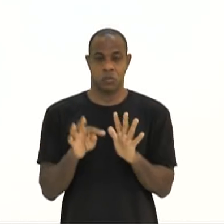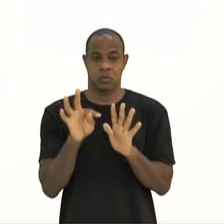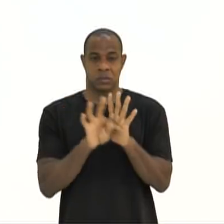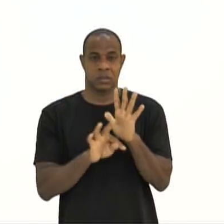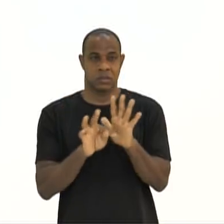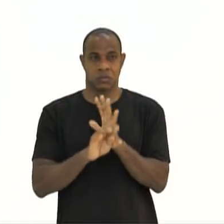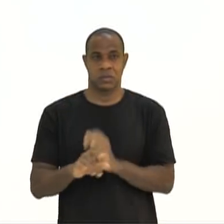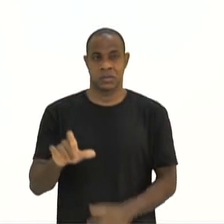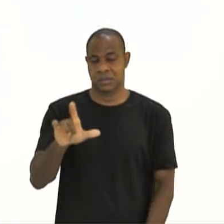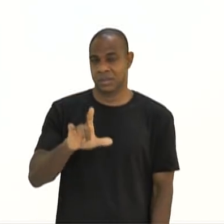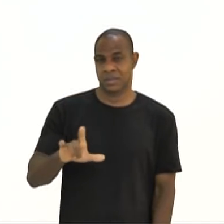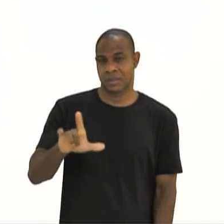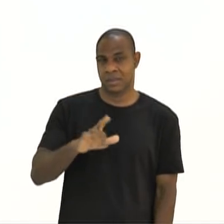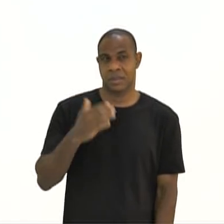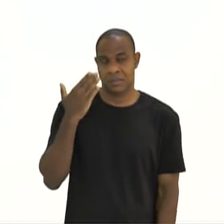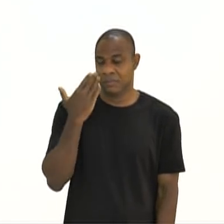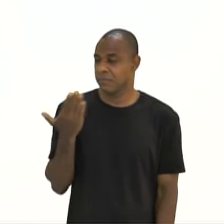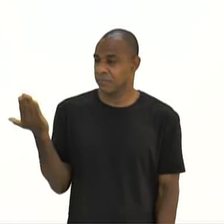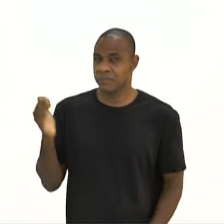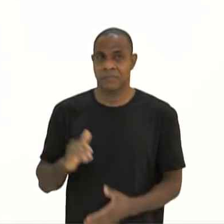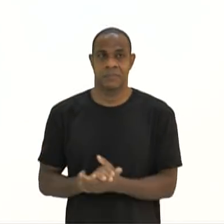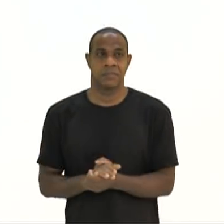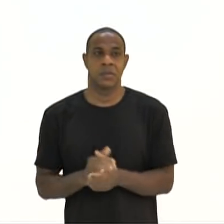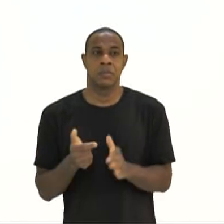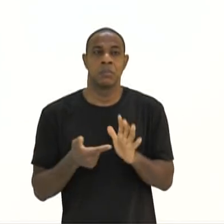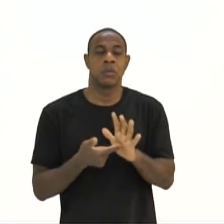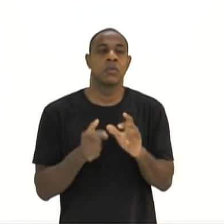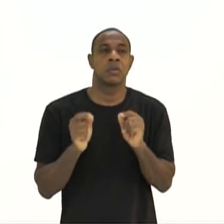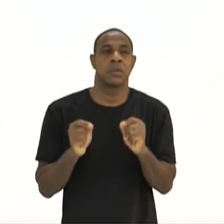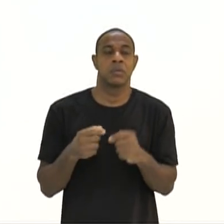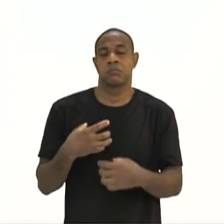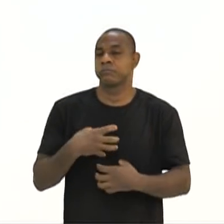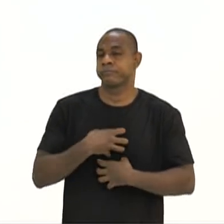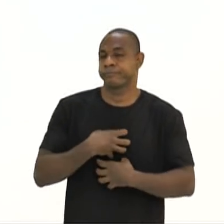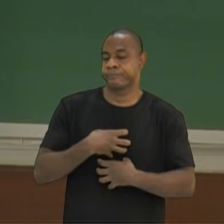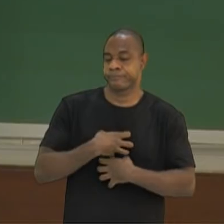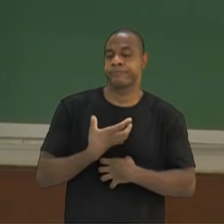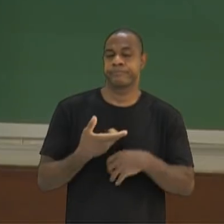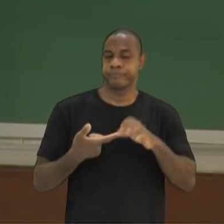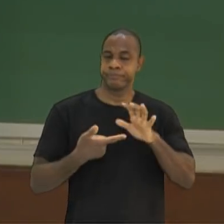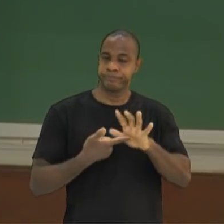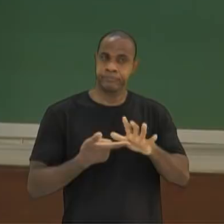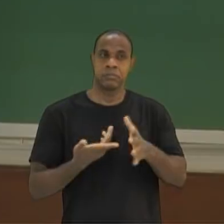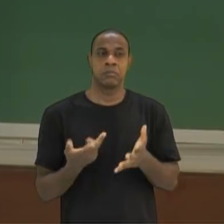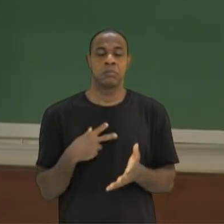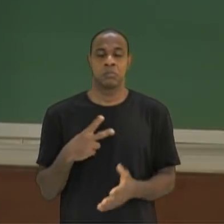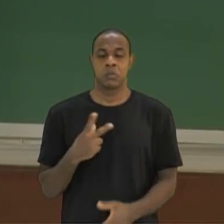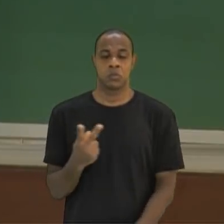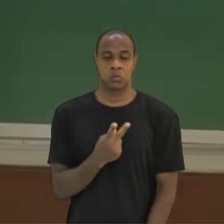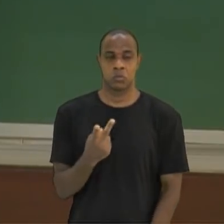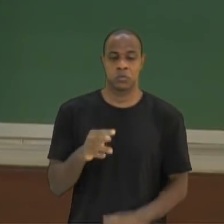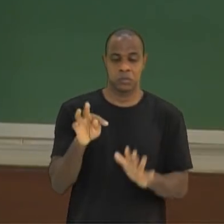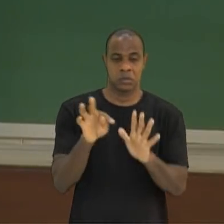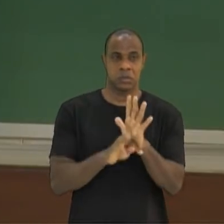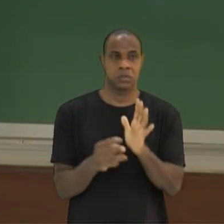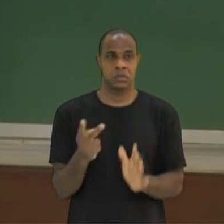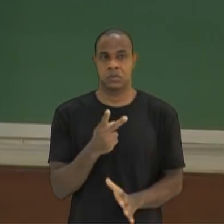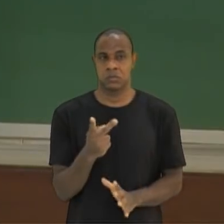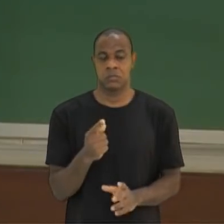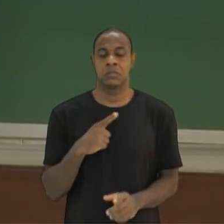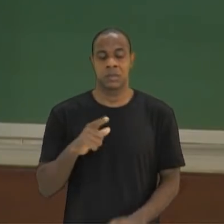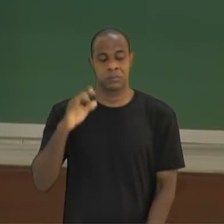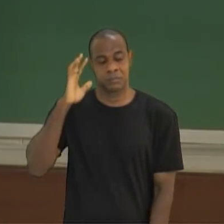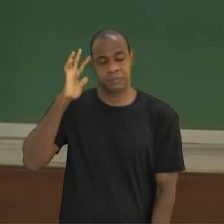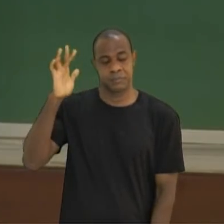Mário Quintana quanto da Clarice Lispector, nos remete ao efeito de sentido, né, porque os dois textos elaboram